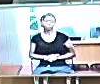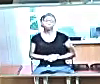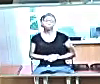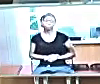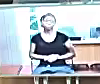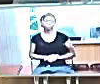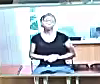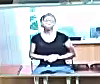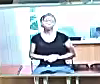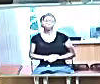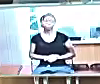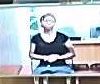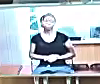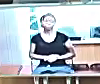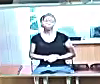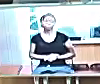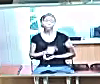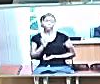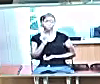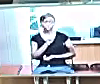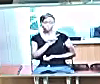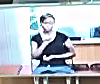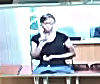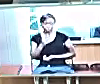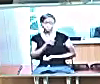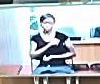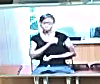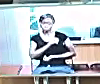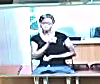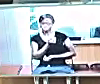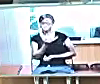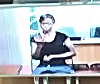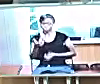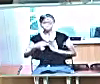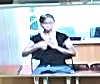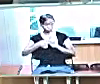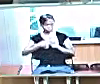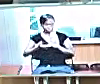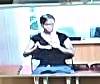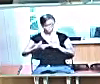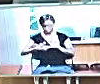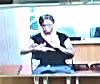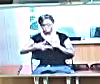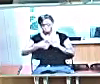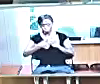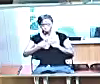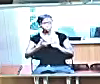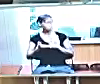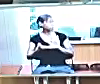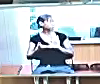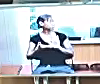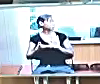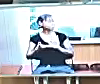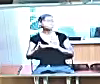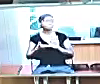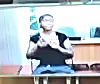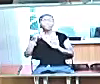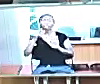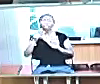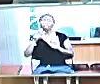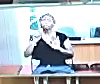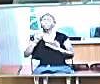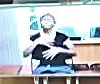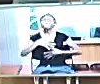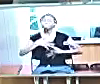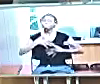esses números aqui que apresentarei agora é um motivo de